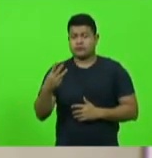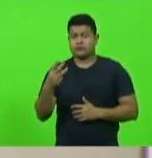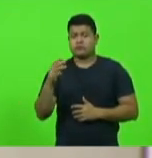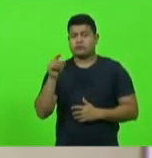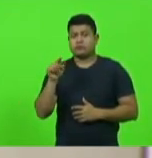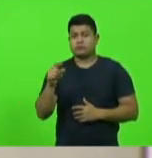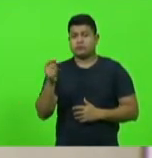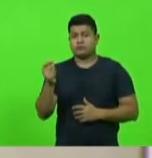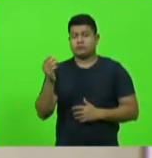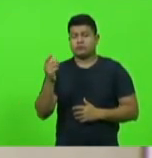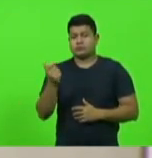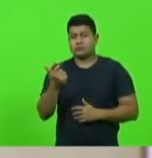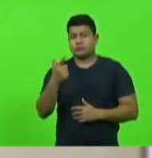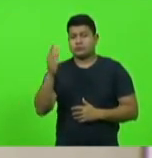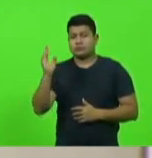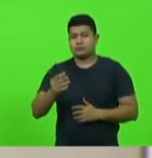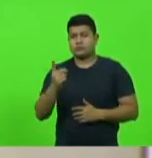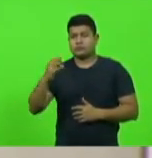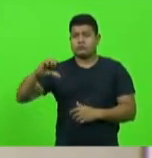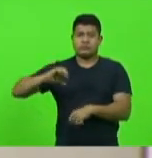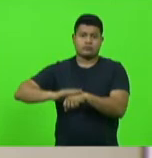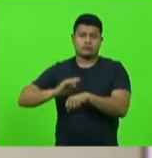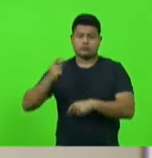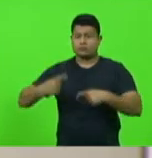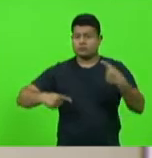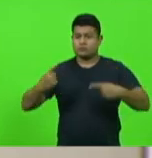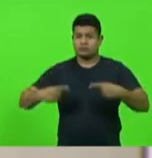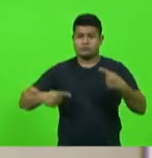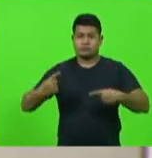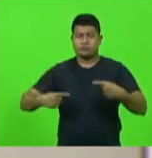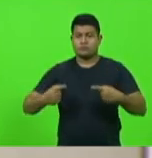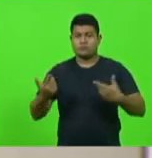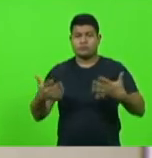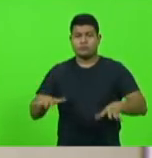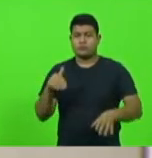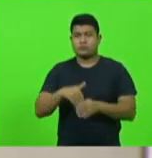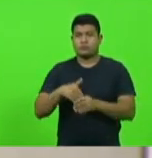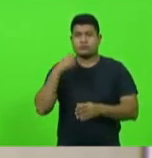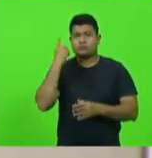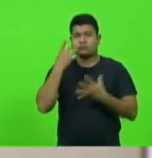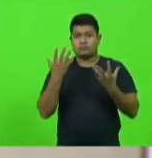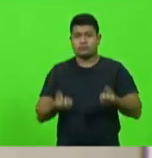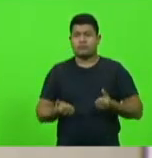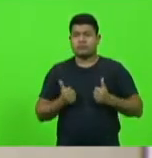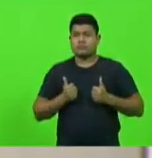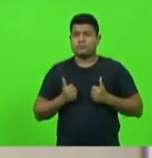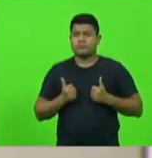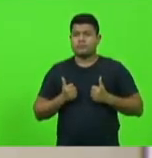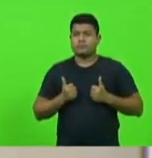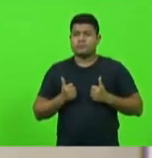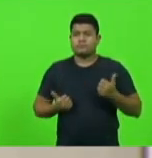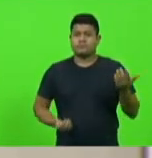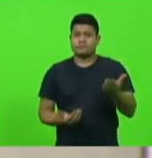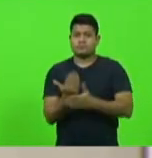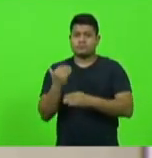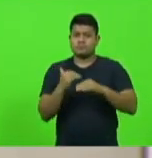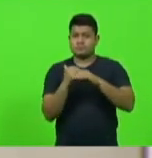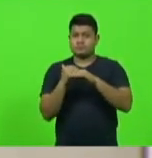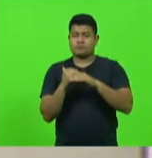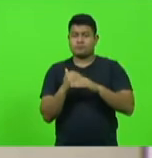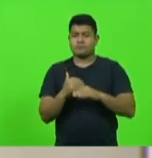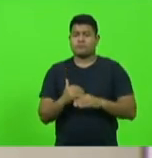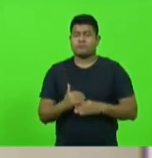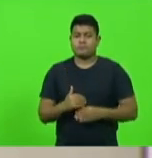133.2/2019, em discussão. Não havendo quem queira discutir, em votação. Deputados que aprovam, permaneçam como se encontram. Aprovado por